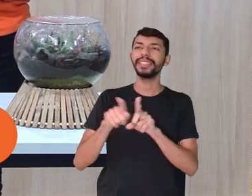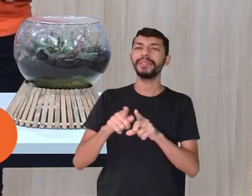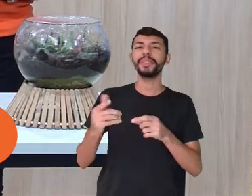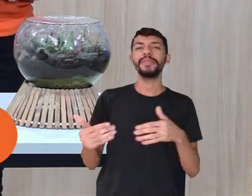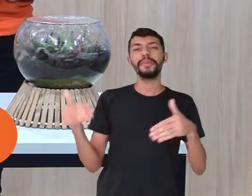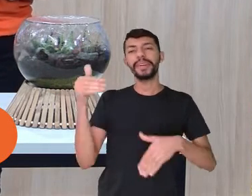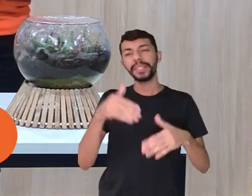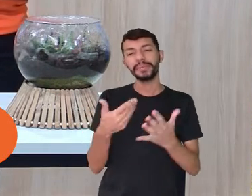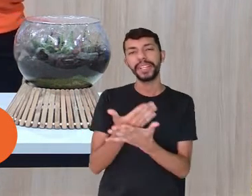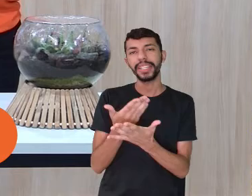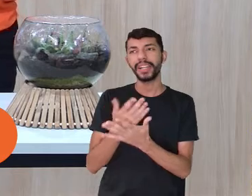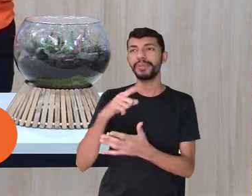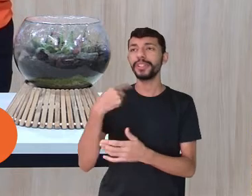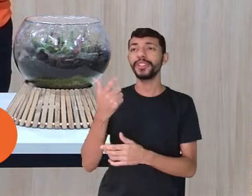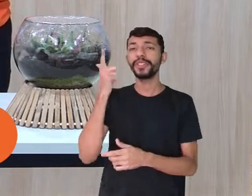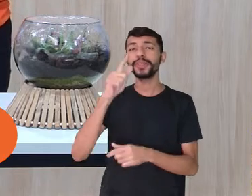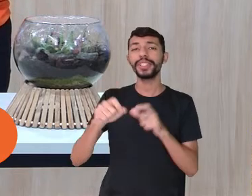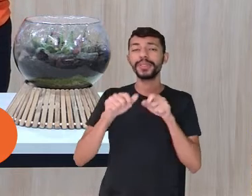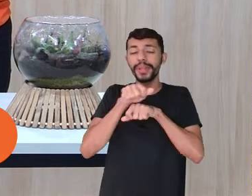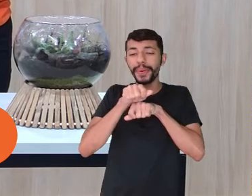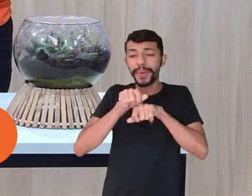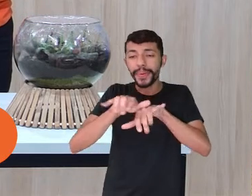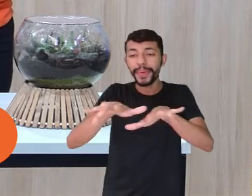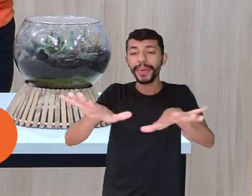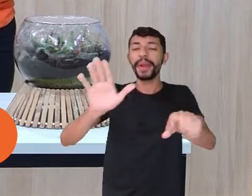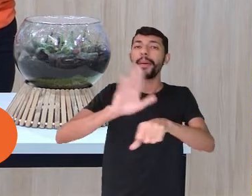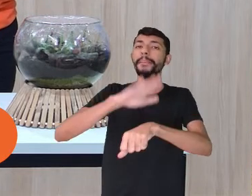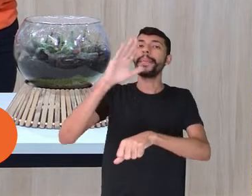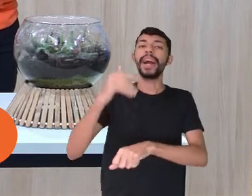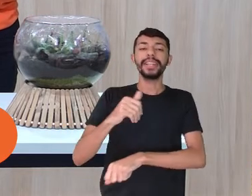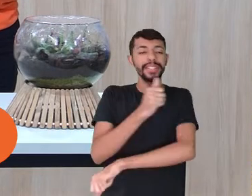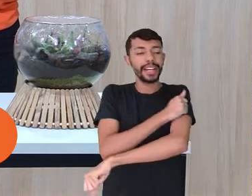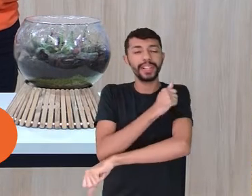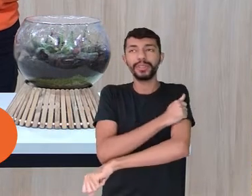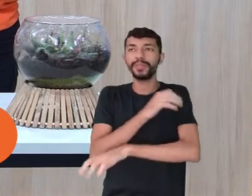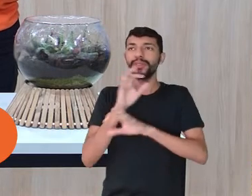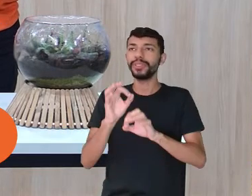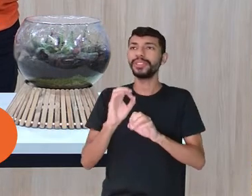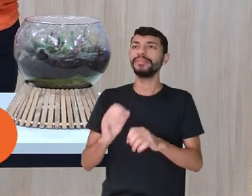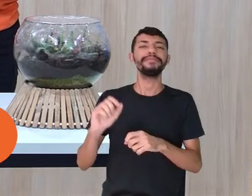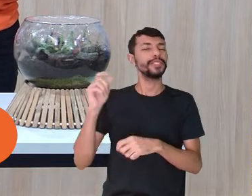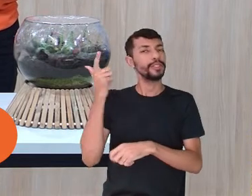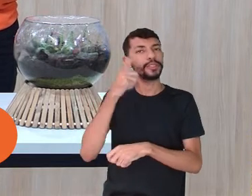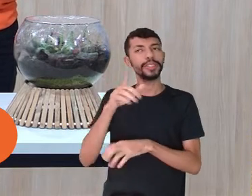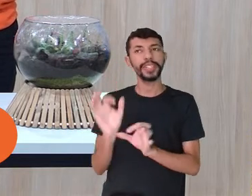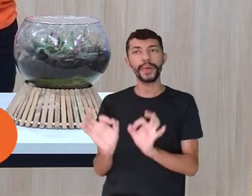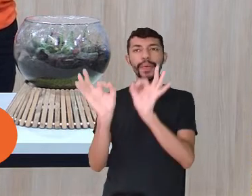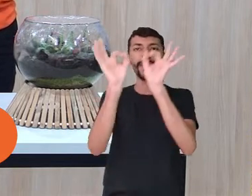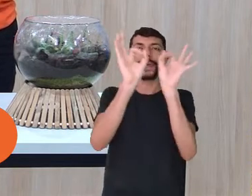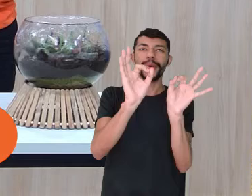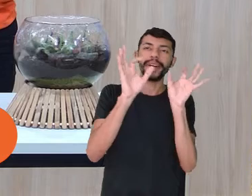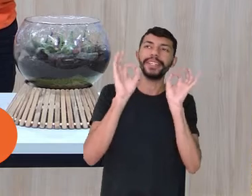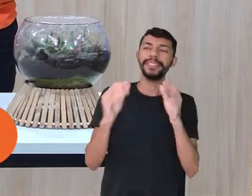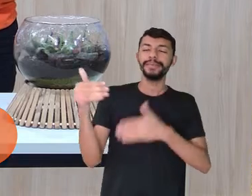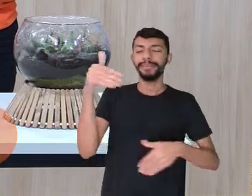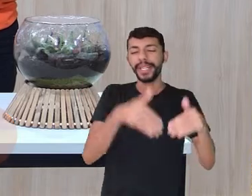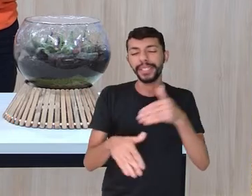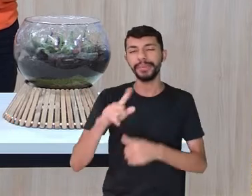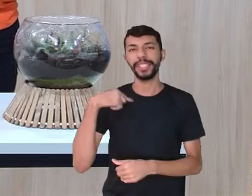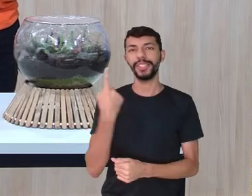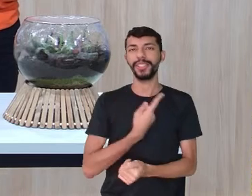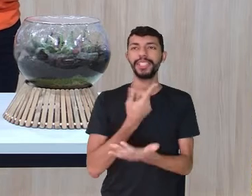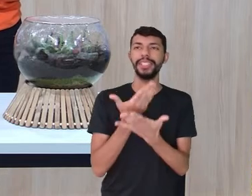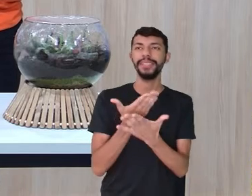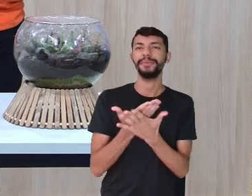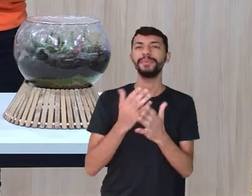nessa viagem para que possamos atender mais estudantes, para que mais estudantes possam participar da